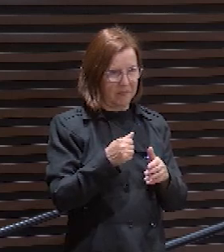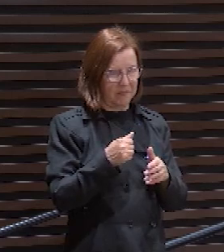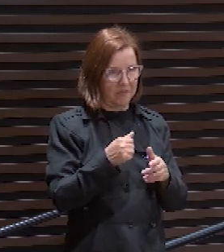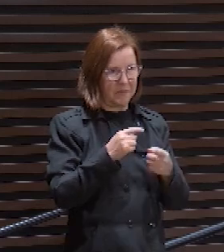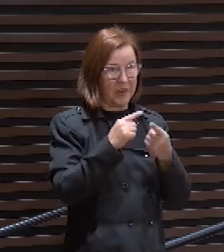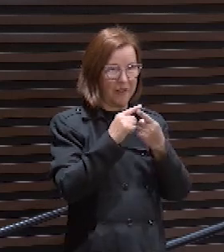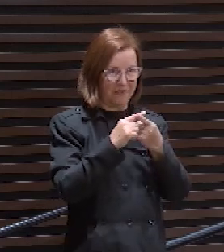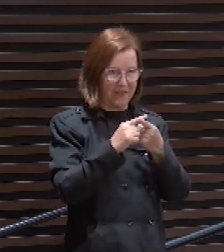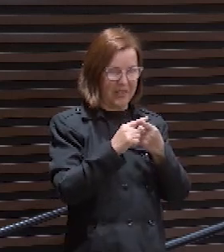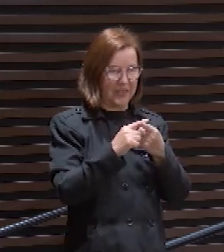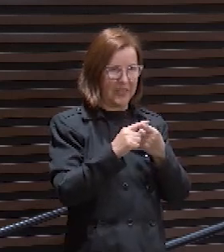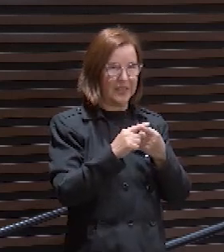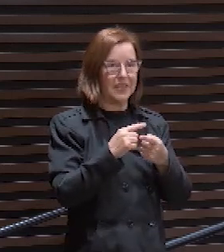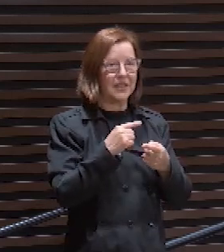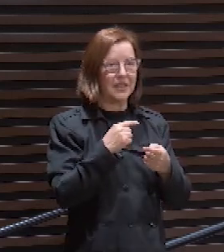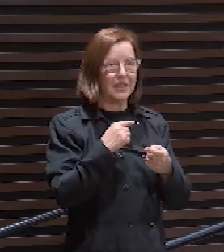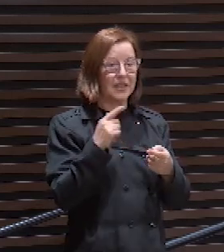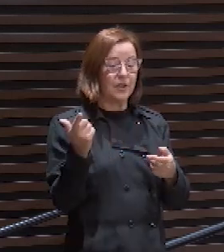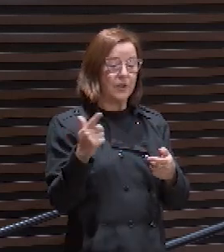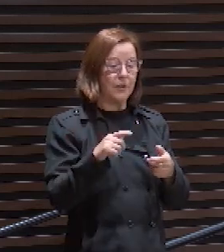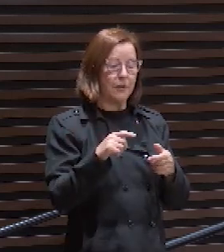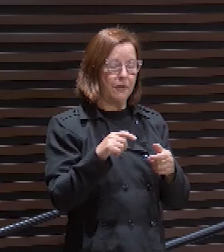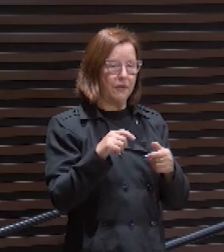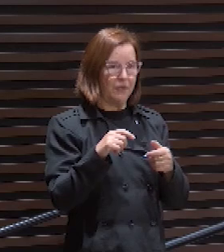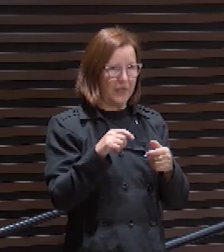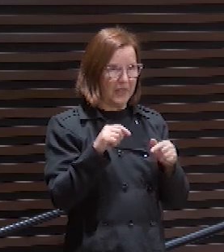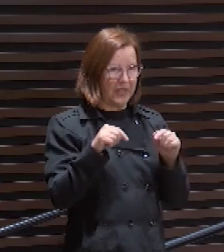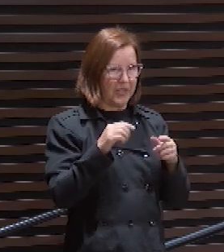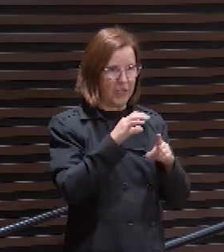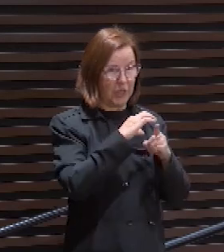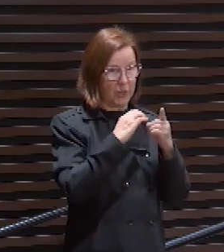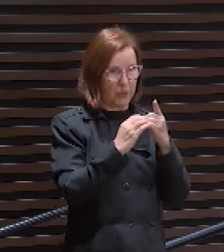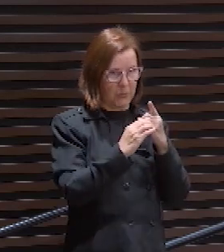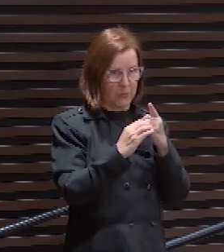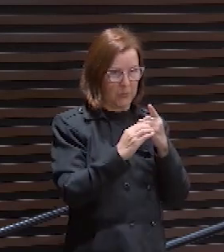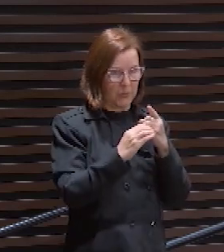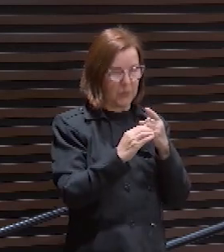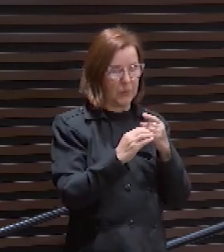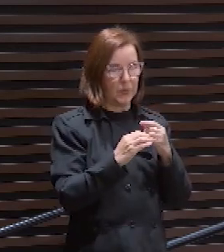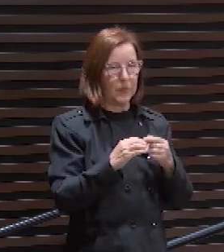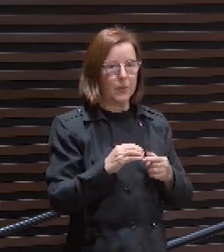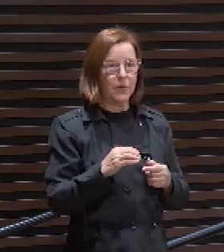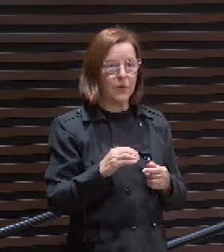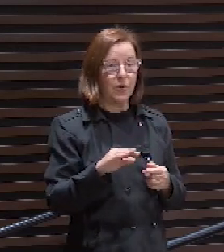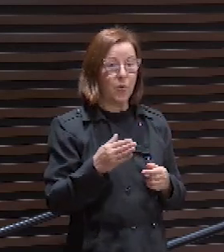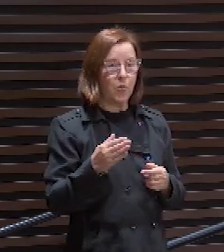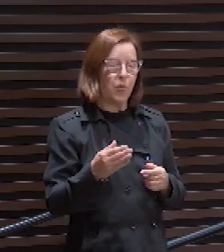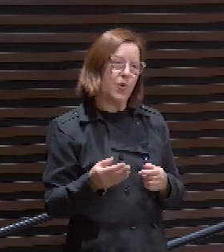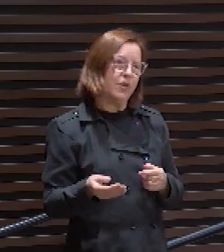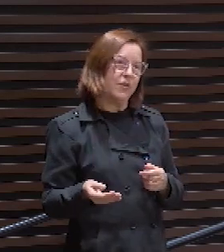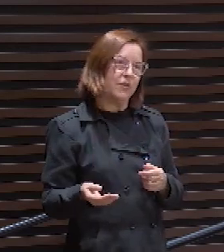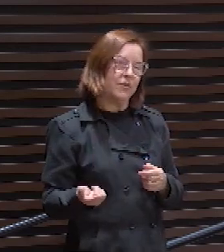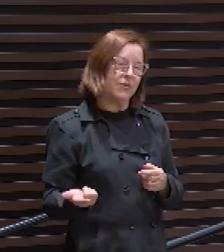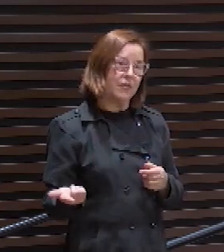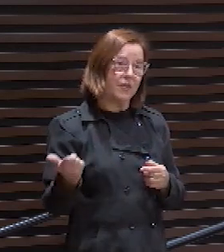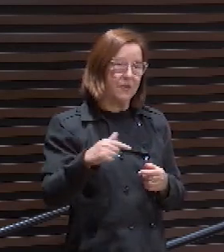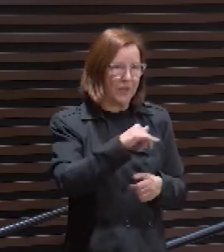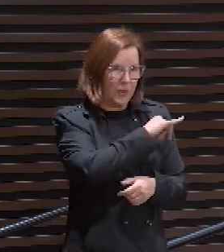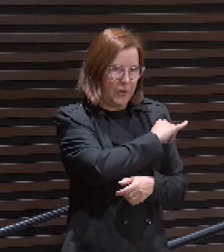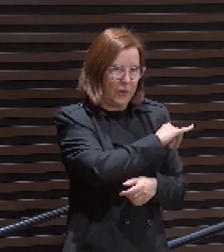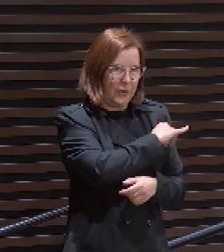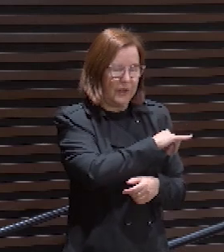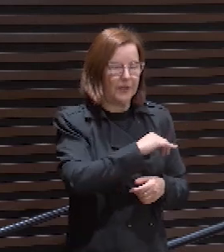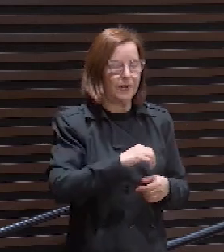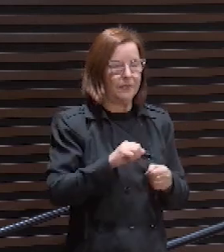acabado de conhecer o Evangelho, e o primeiro culto que eu participei foi de uma reunião de oração quarta-feira. Naquele dia, cada um ficava